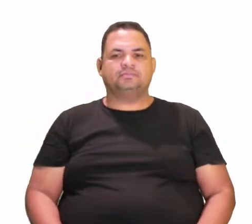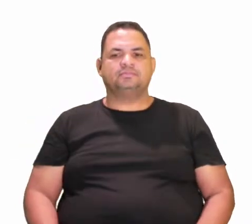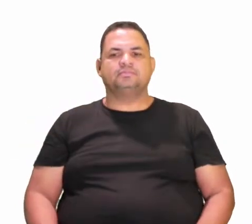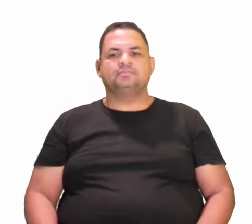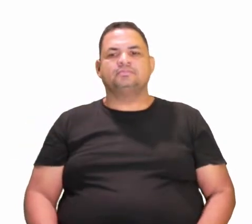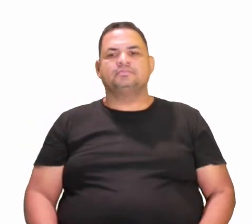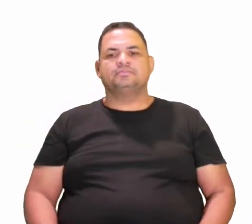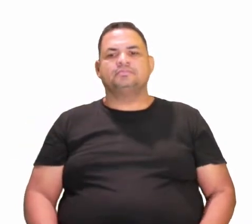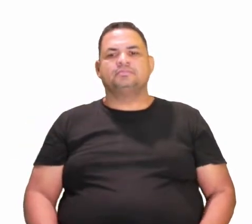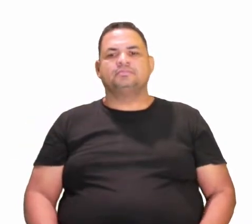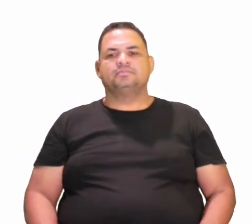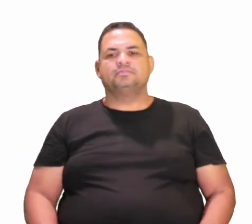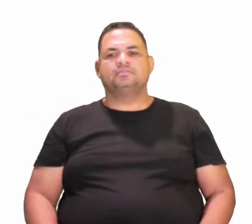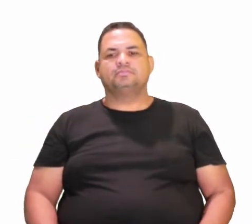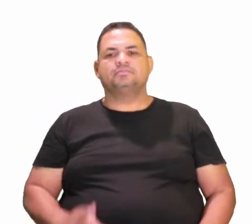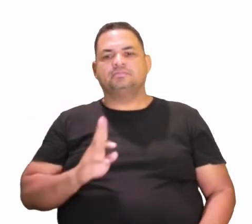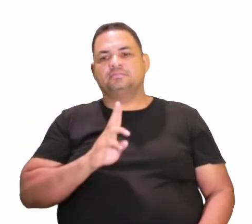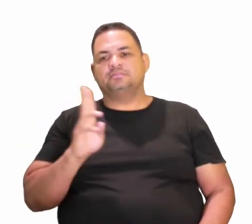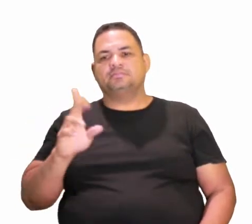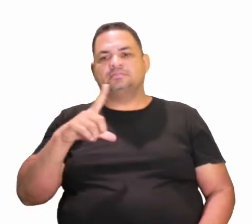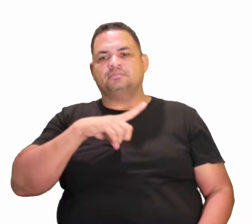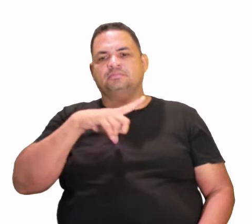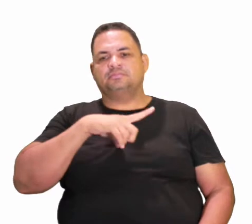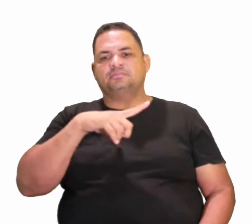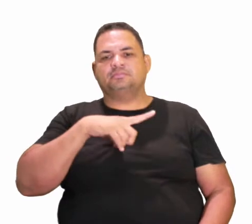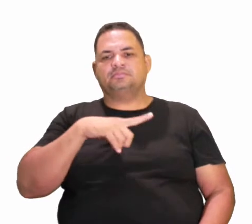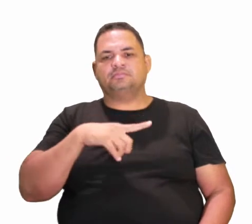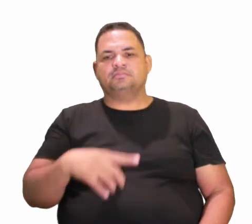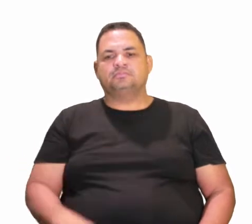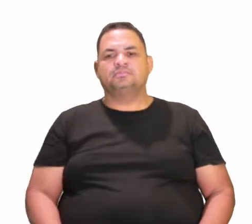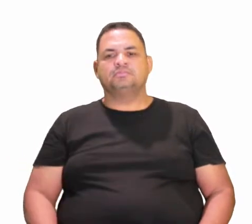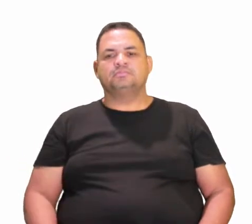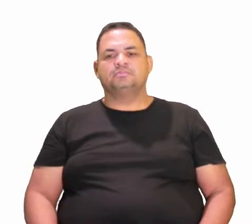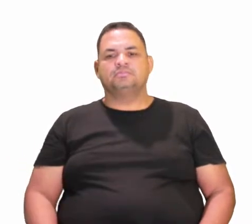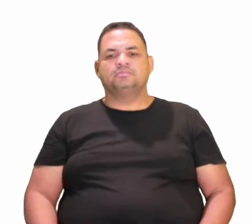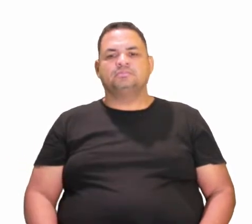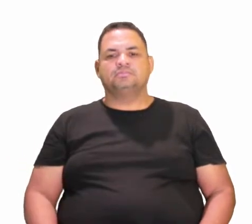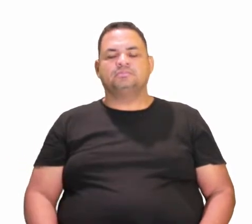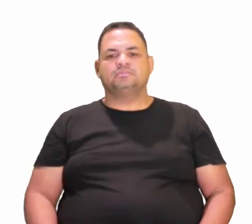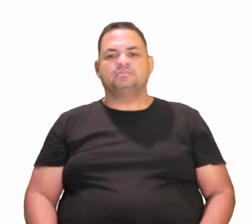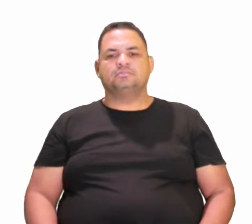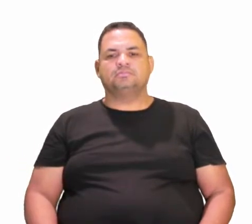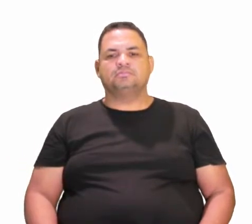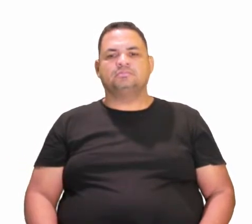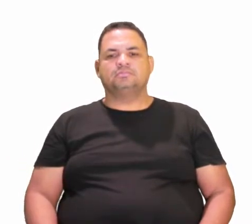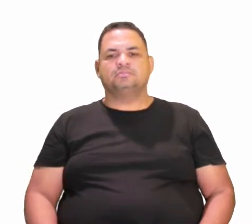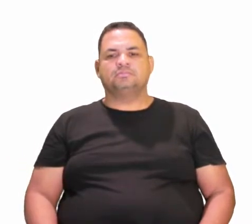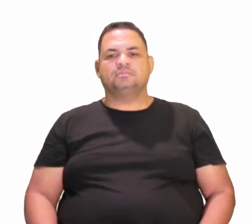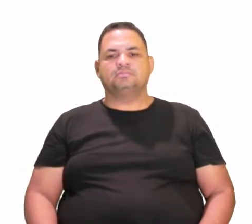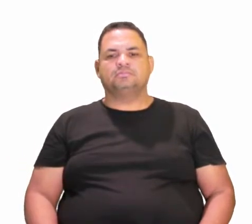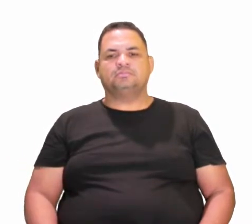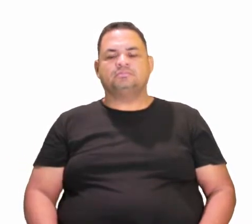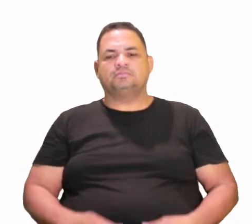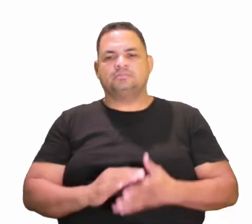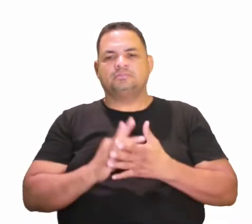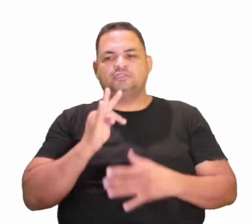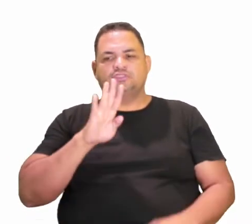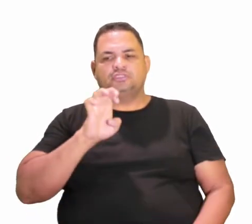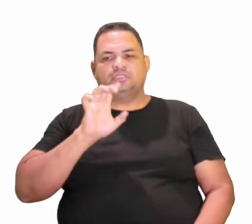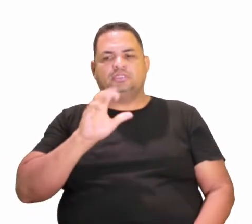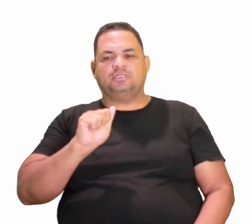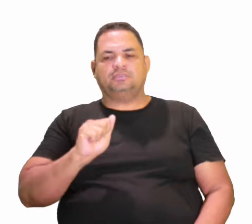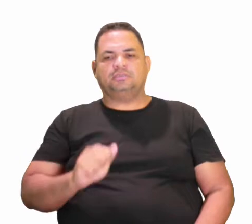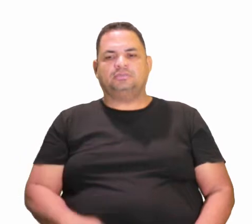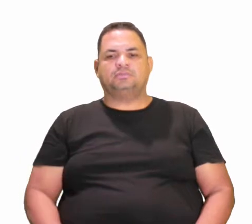bem. E aí, do outro lado, a gente vai lá para a parte da tia e do tio.